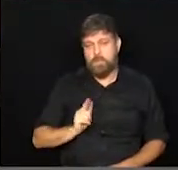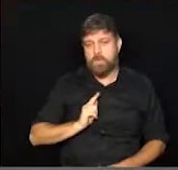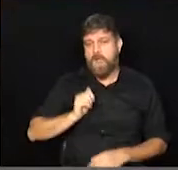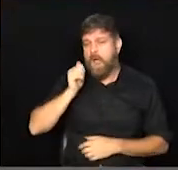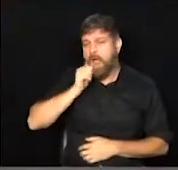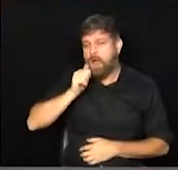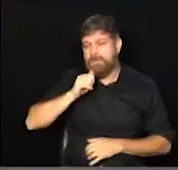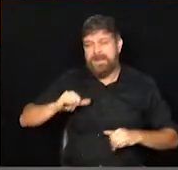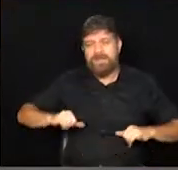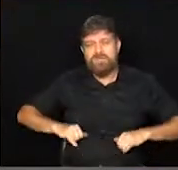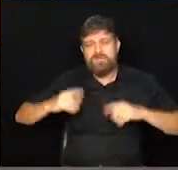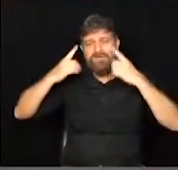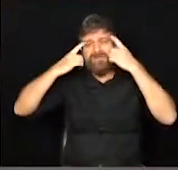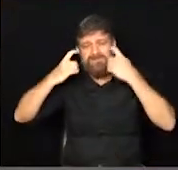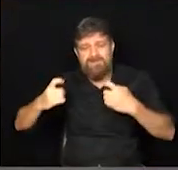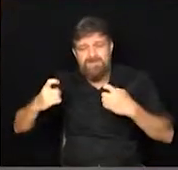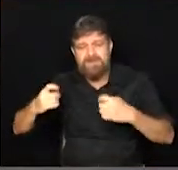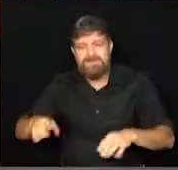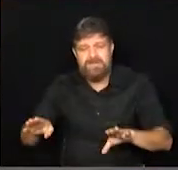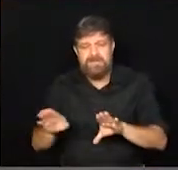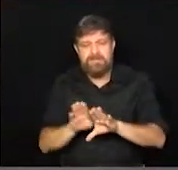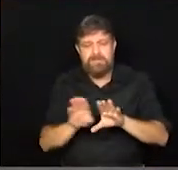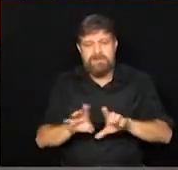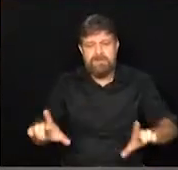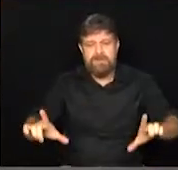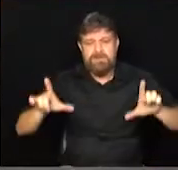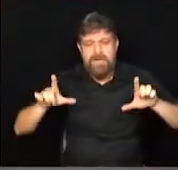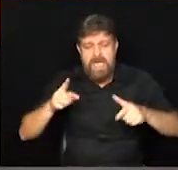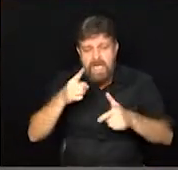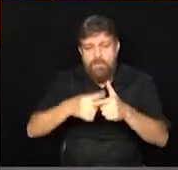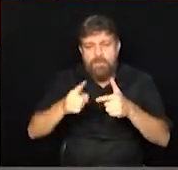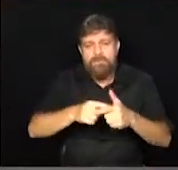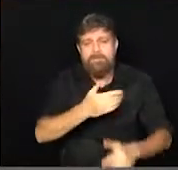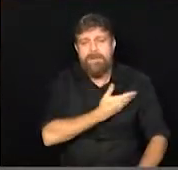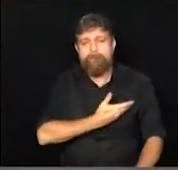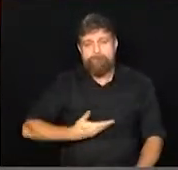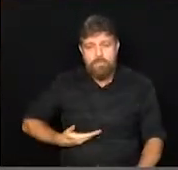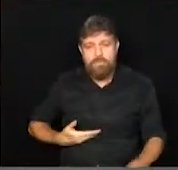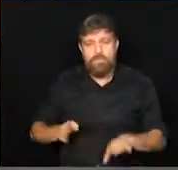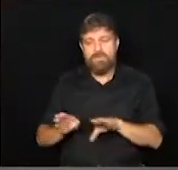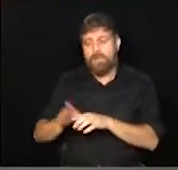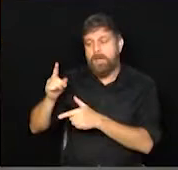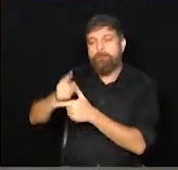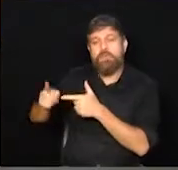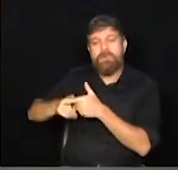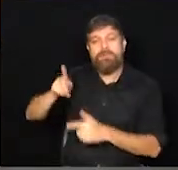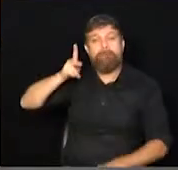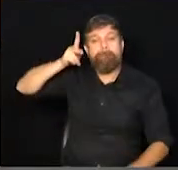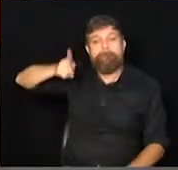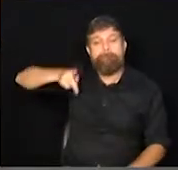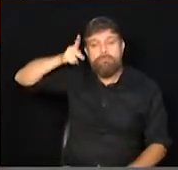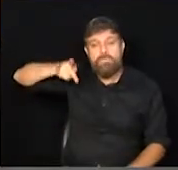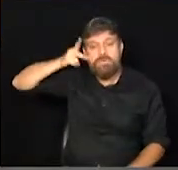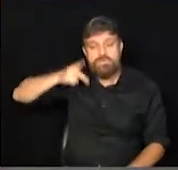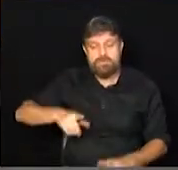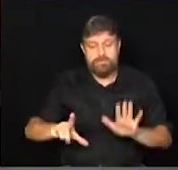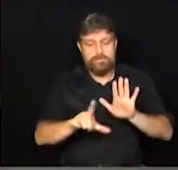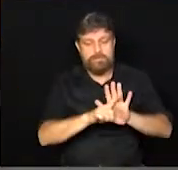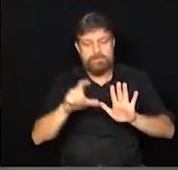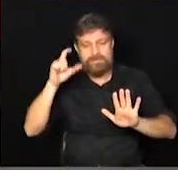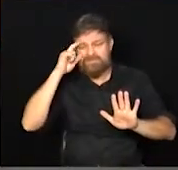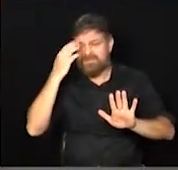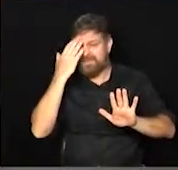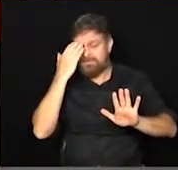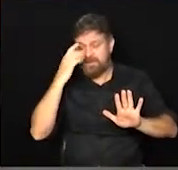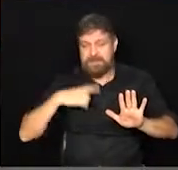mulher como uma questão pública, como um problema público e um problema político. Essa é uma inovação da Lei Maria da Penha,